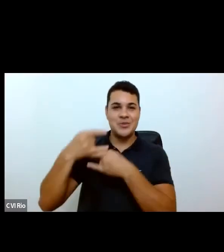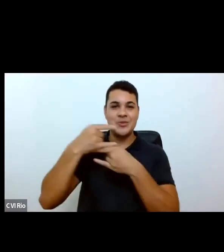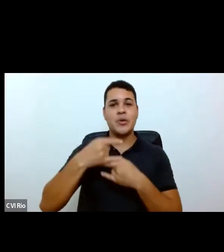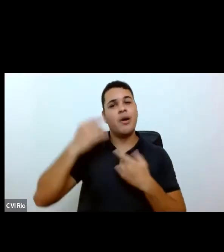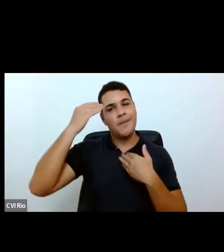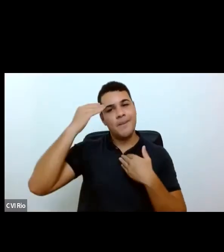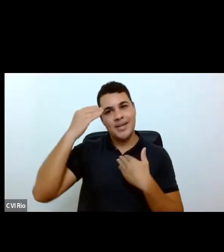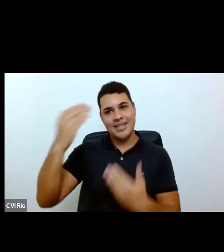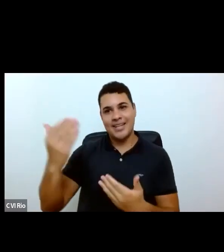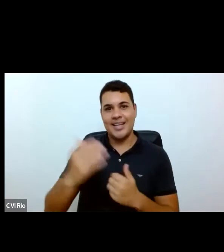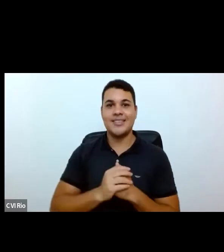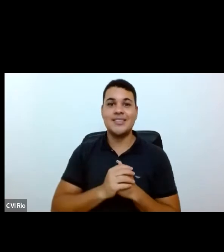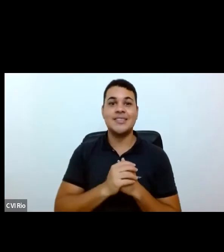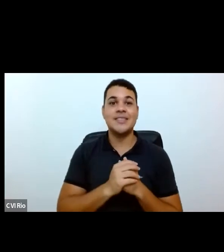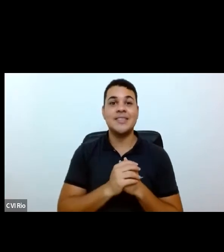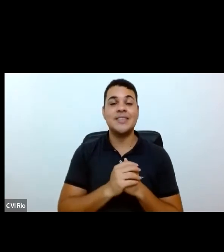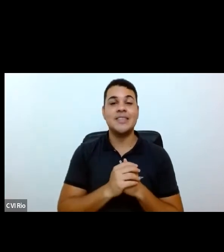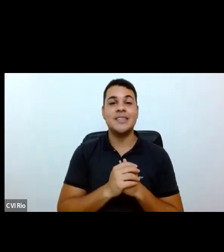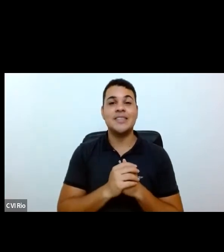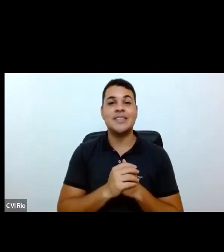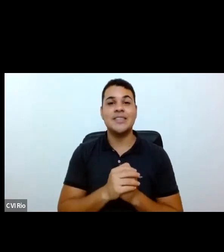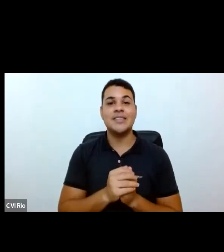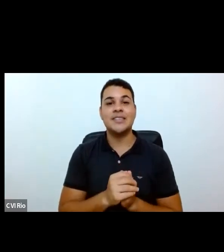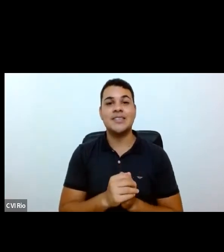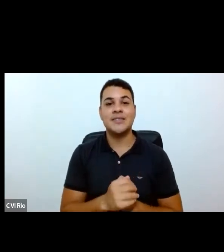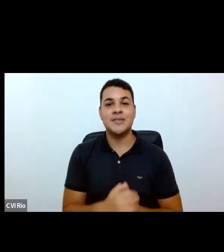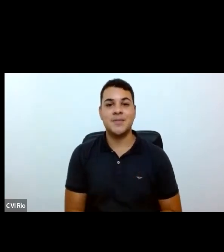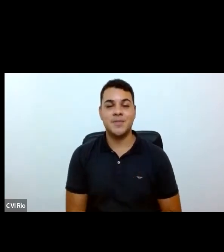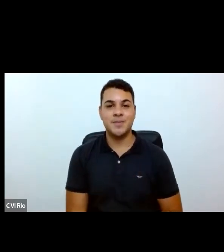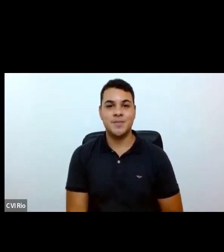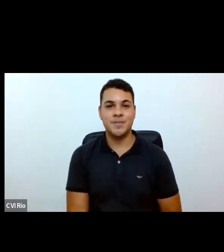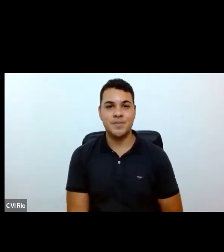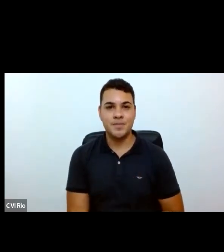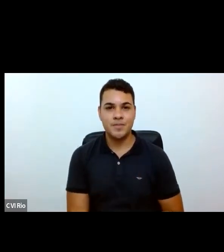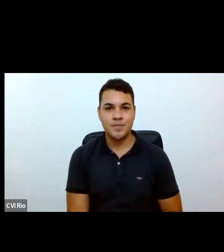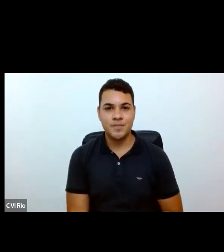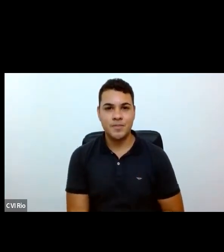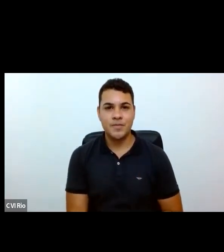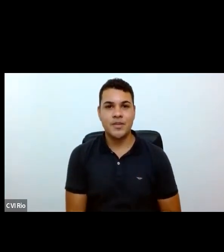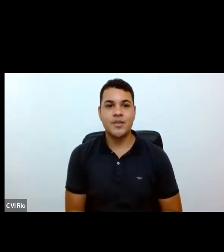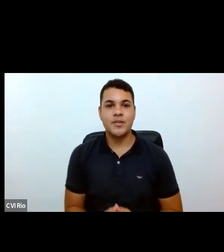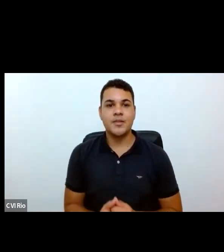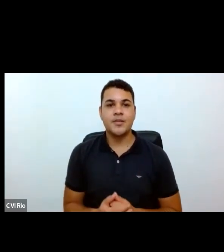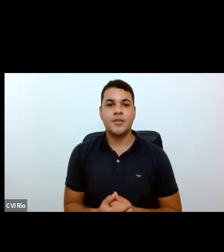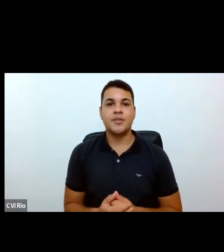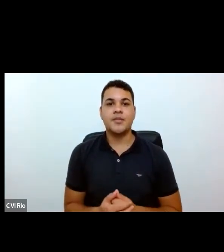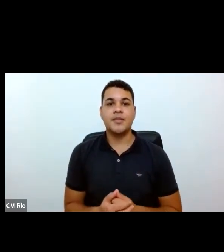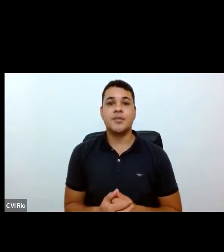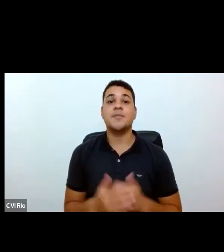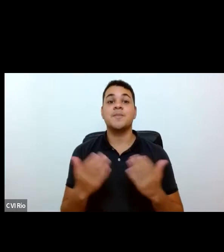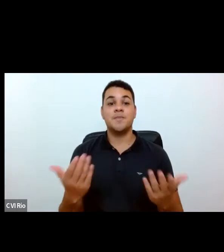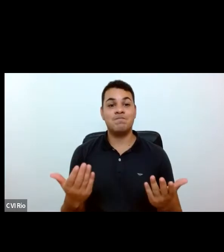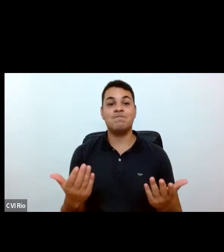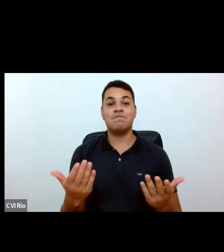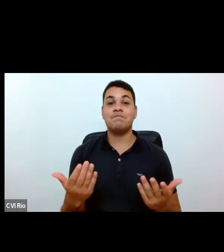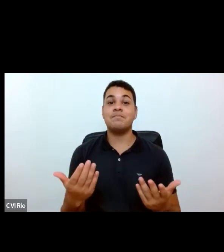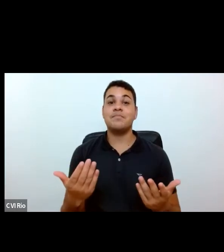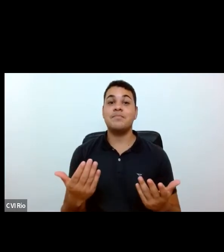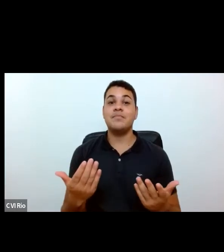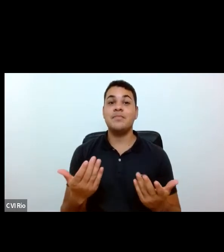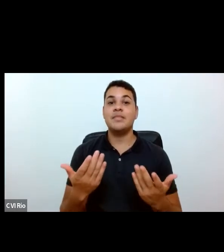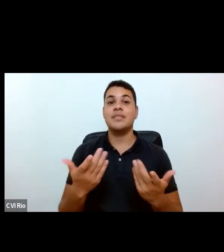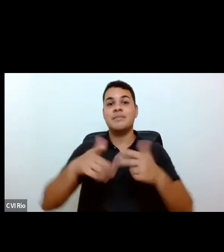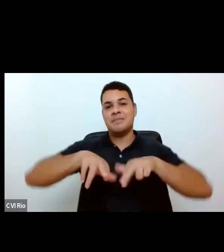Obrigada pelo espaço. Nós, mulheres indígenas, que falamos que carregamos muitos biomas entre nós. Eu sou